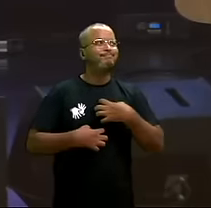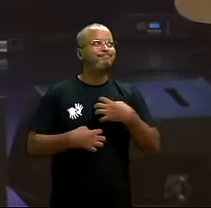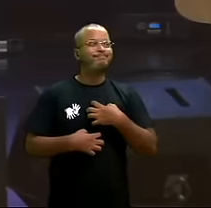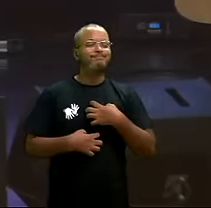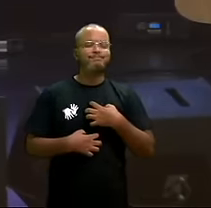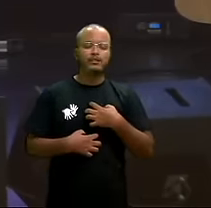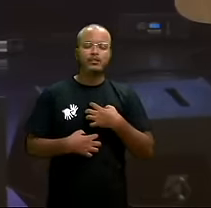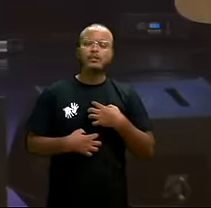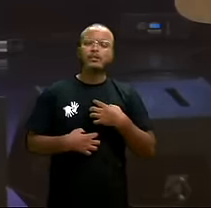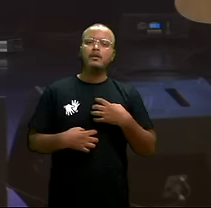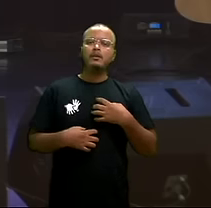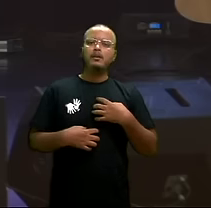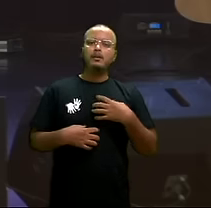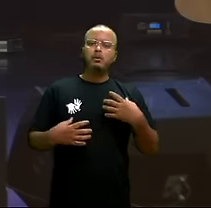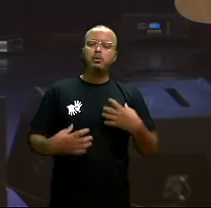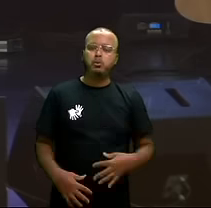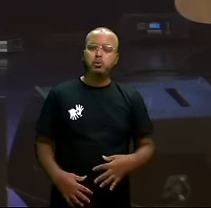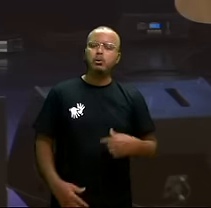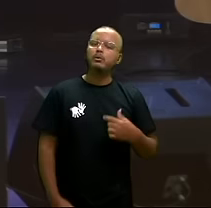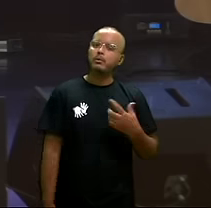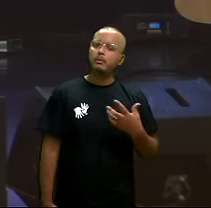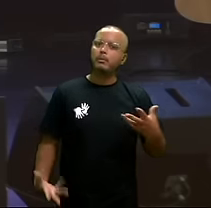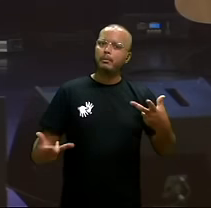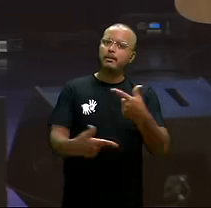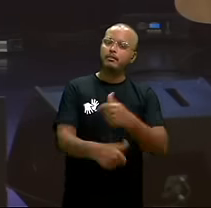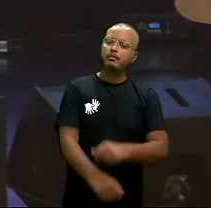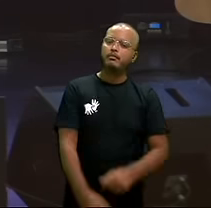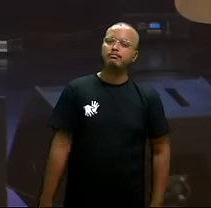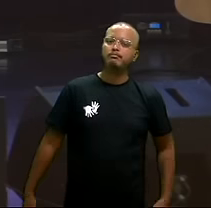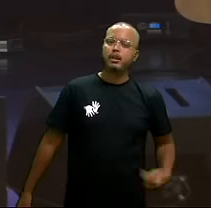oh. Aí todo mundo: ai, que bonitinho.